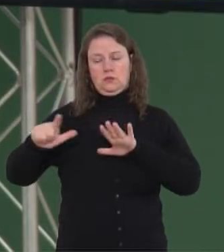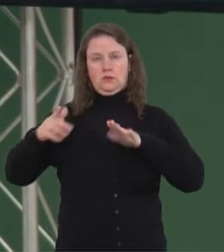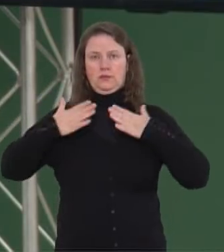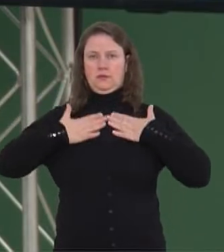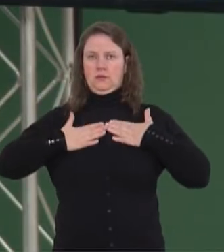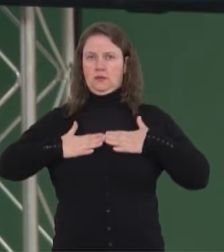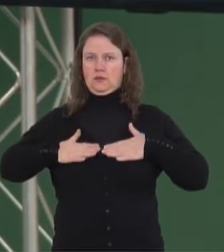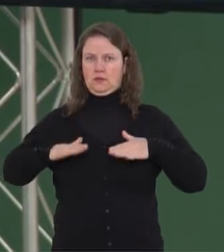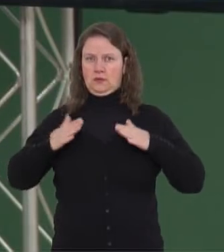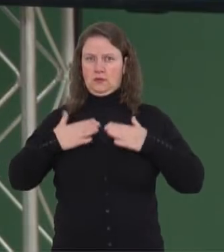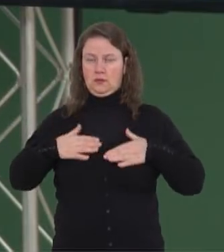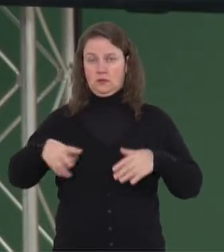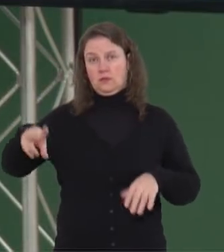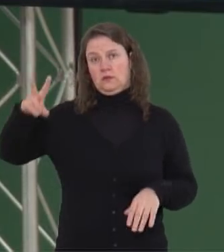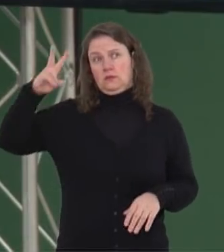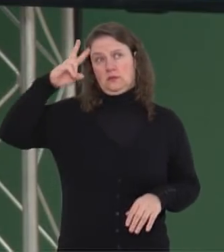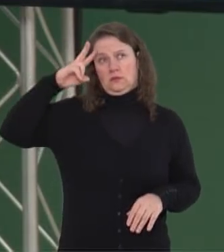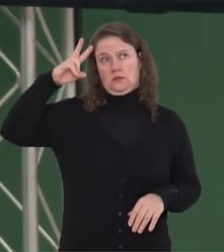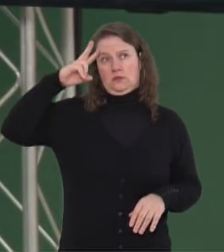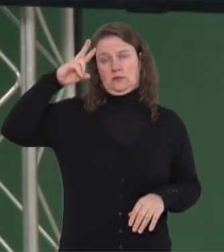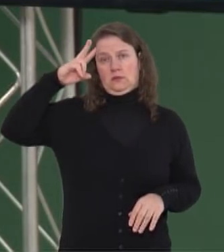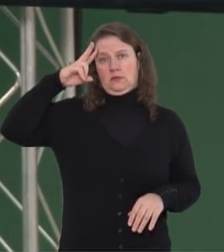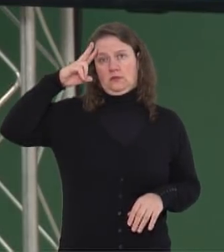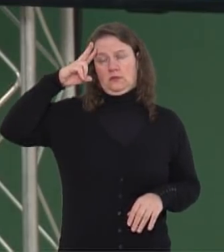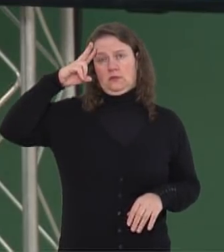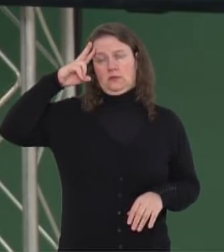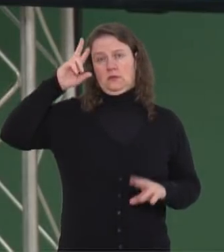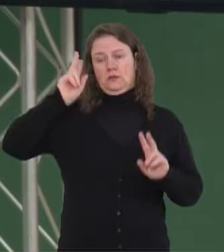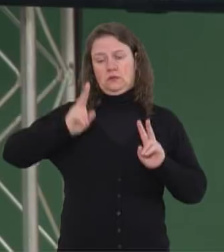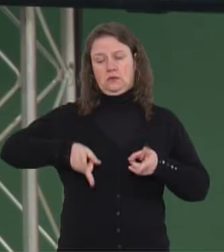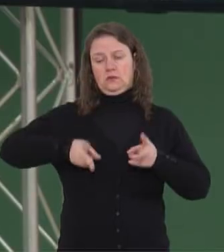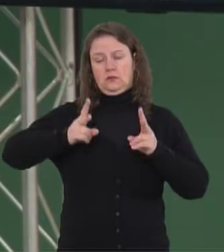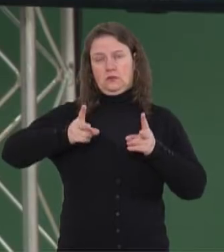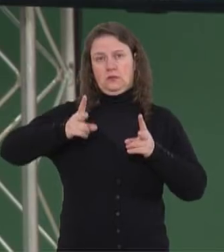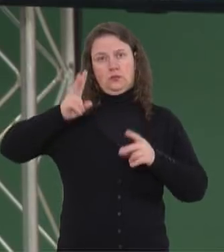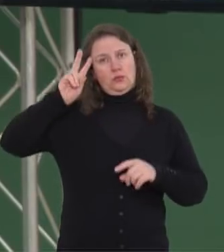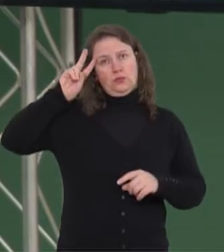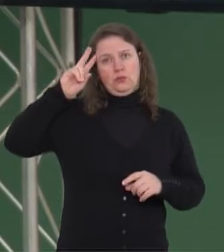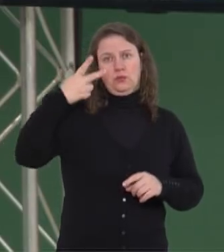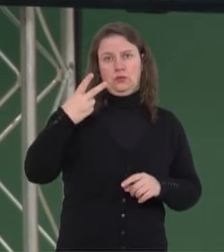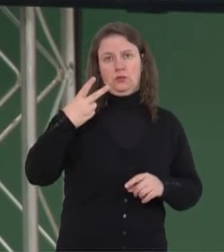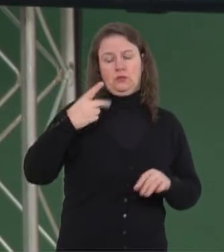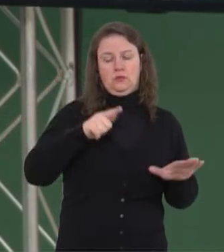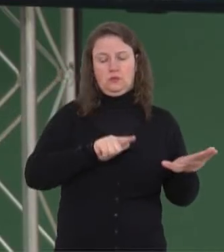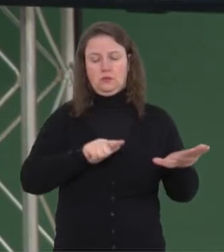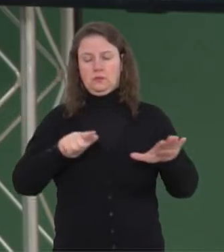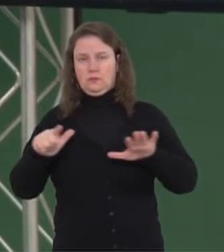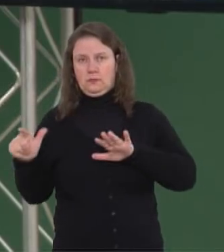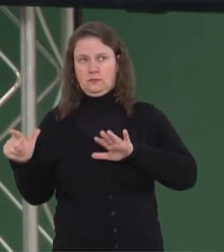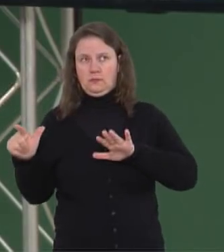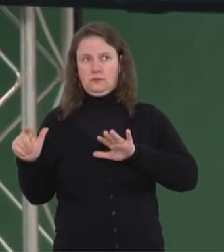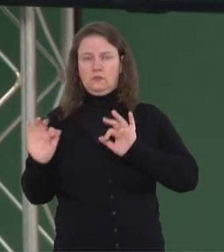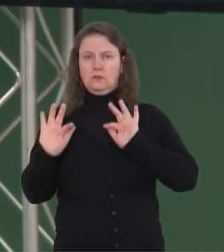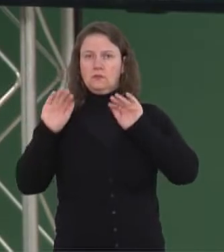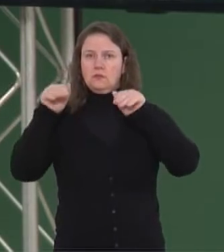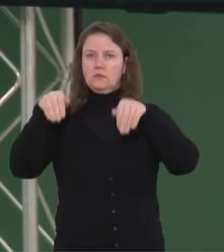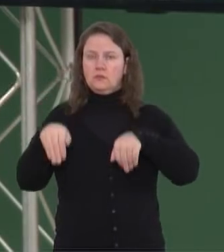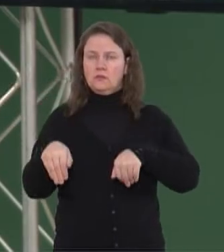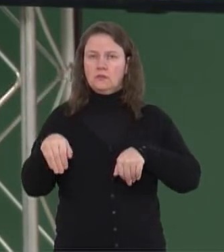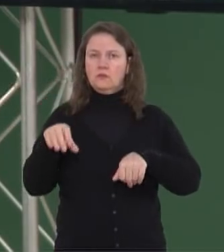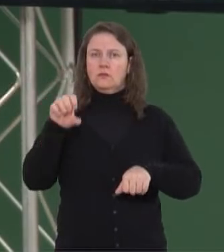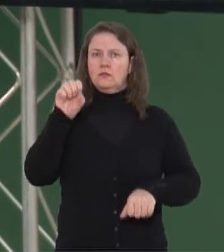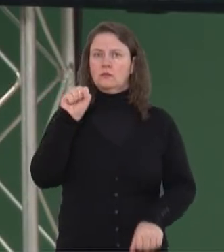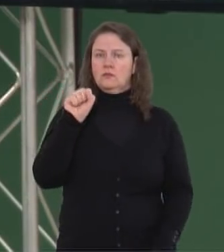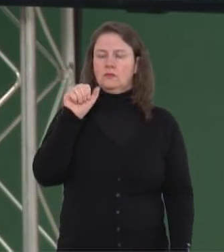a segunda-feira, Monday, vai ser sempre o segundo dia da semana. Finalizando então